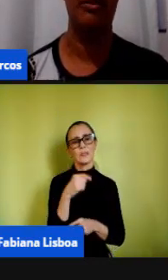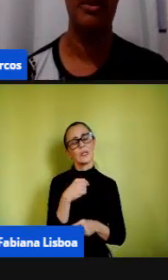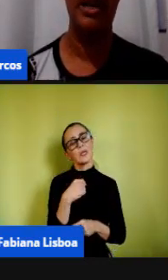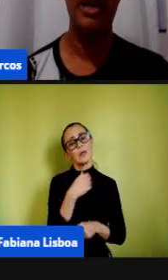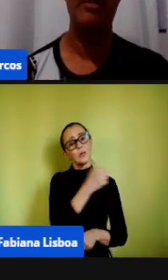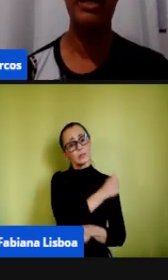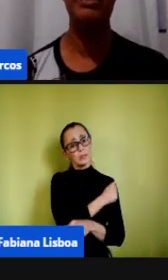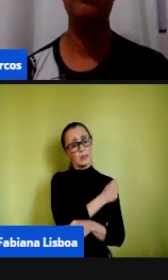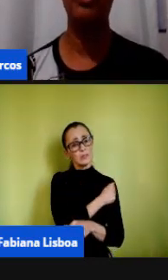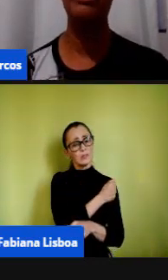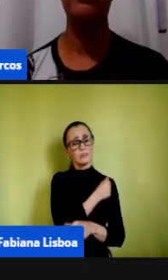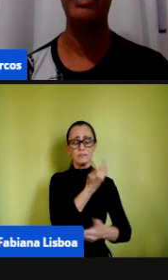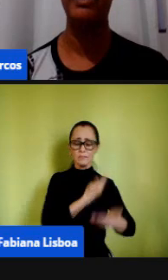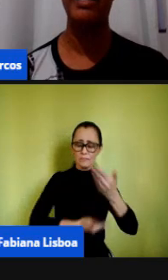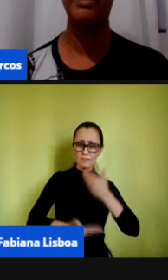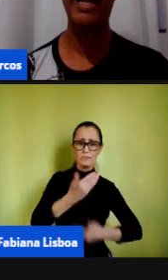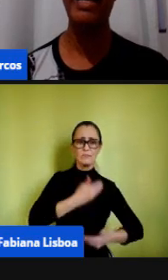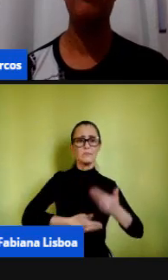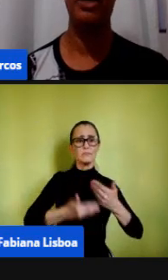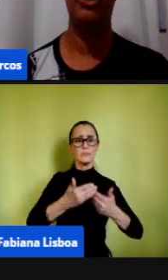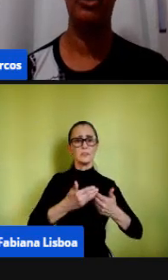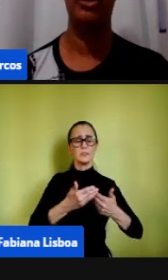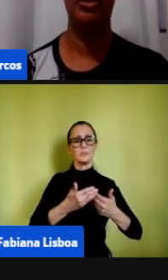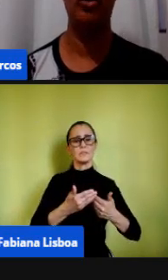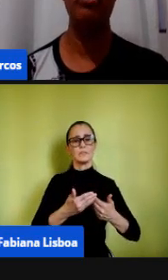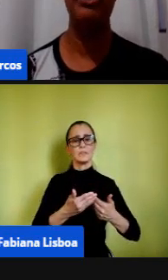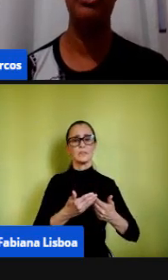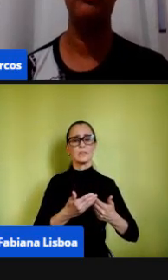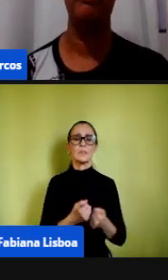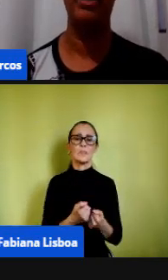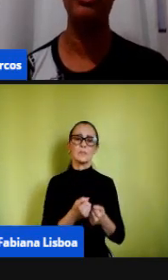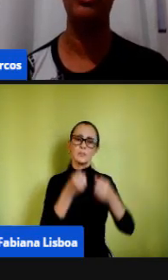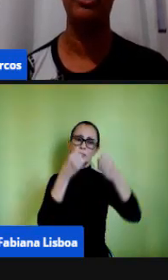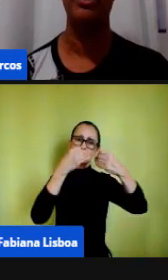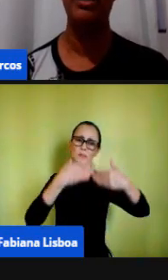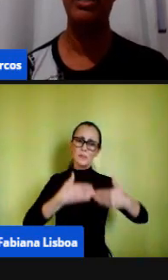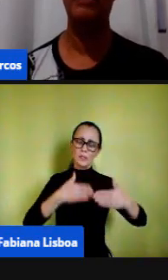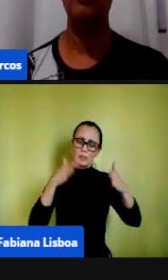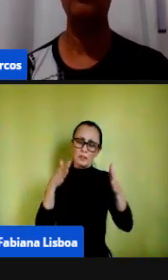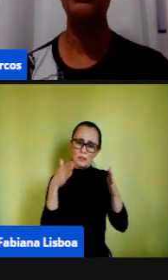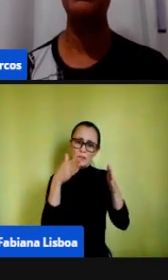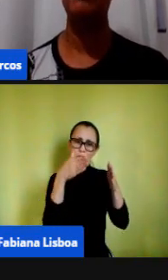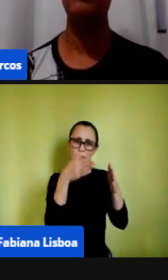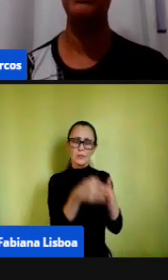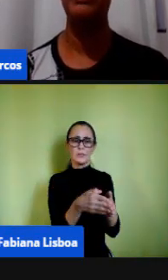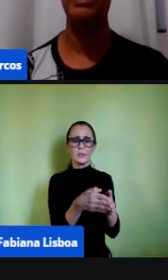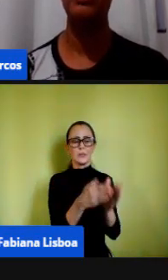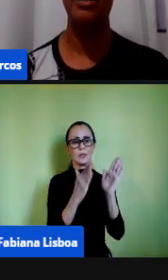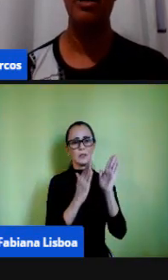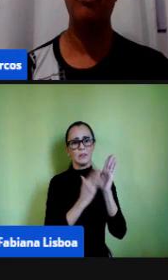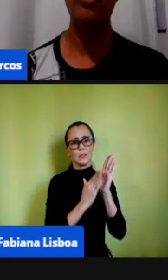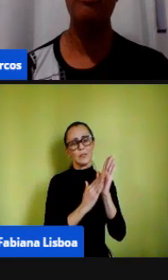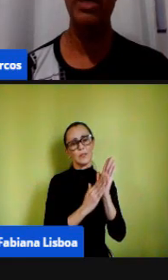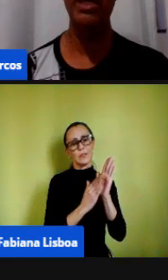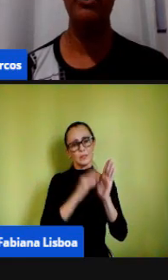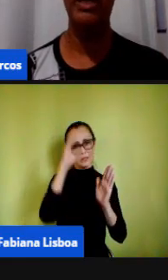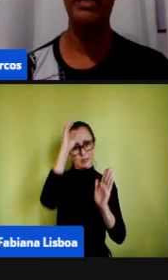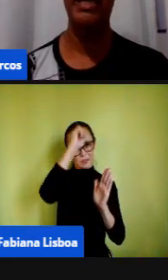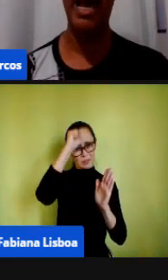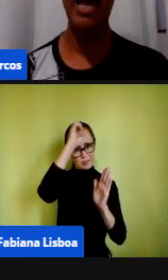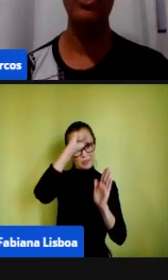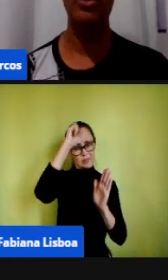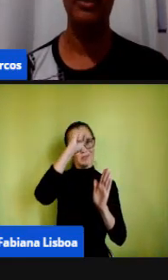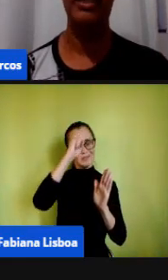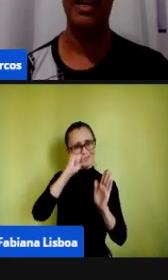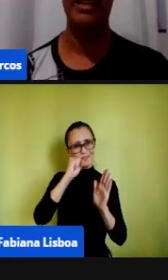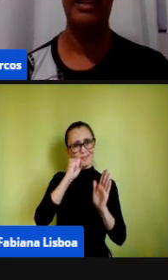de ensino, para que se possa falar claramente e objetivamente as propostas de aprendizagem por meio